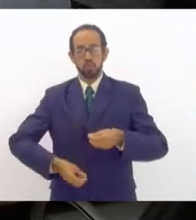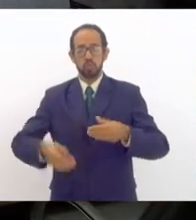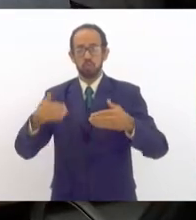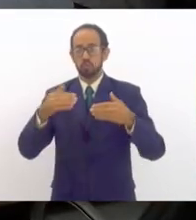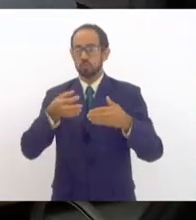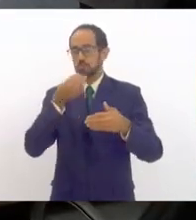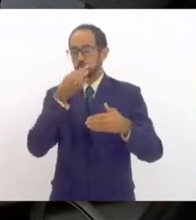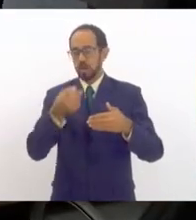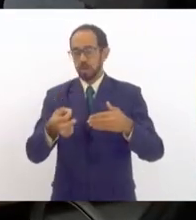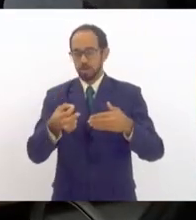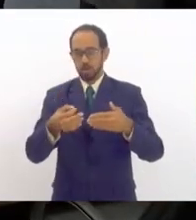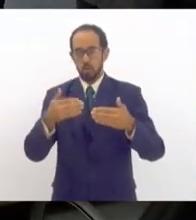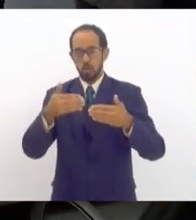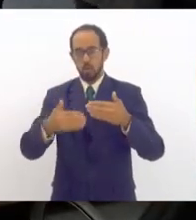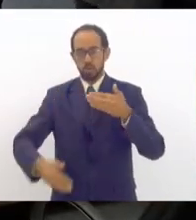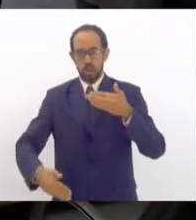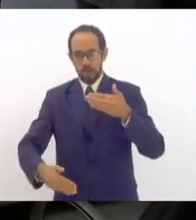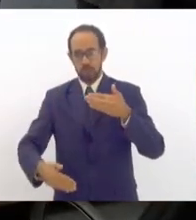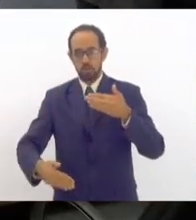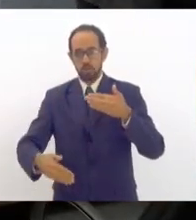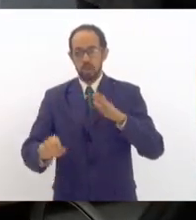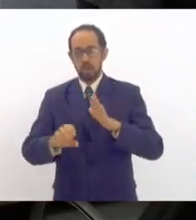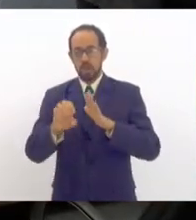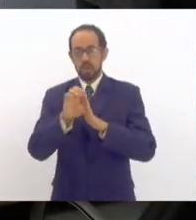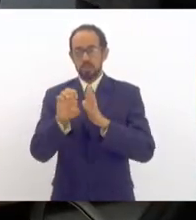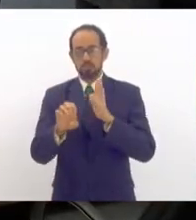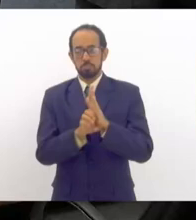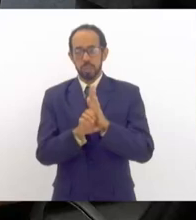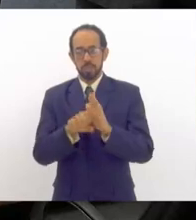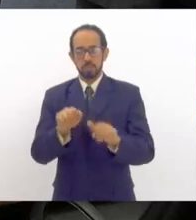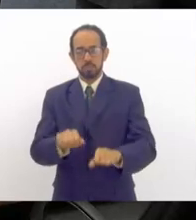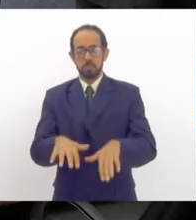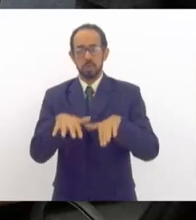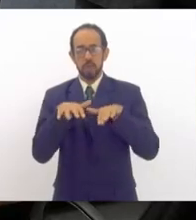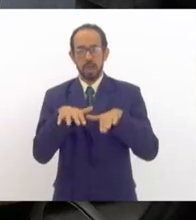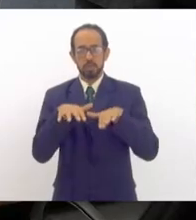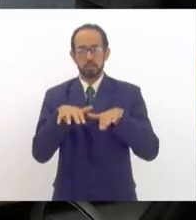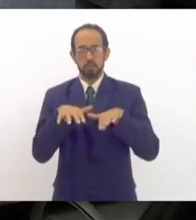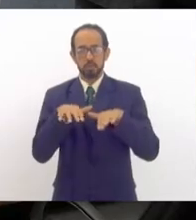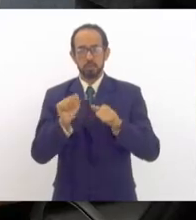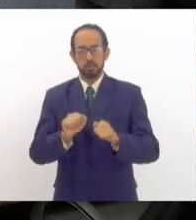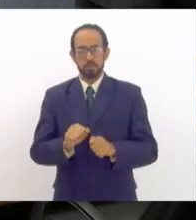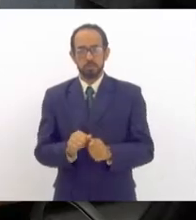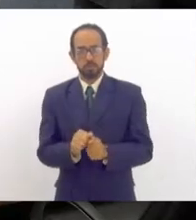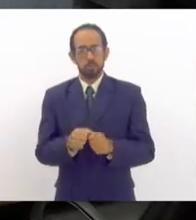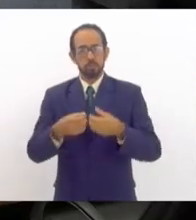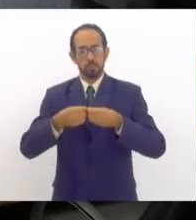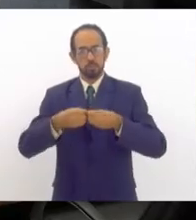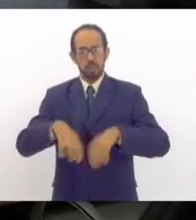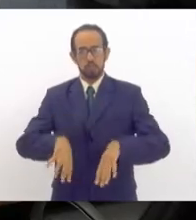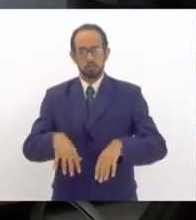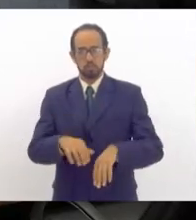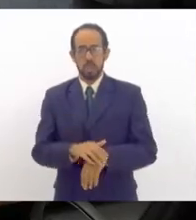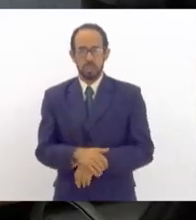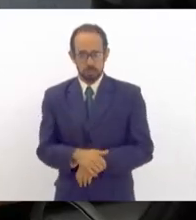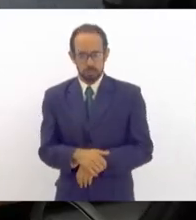pachecos ao contrário das emendas de plenário ficam prejudicado